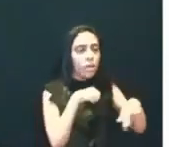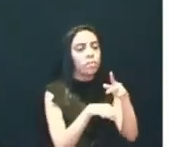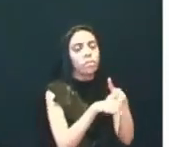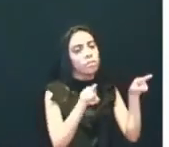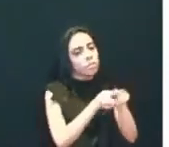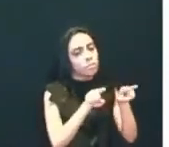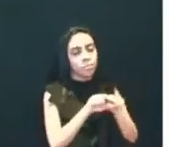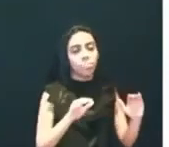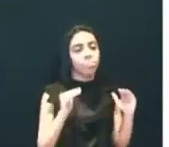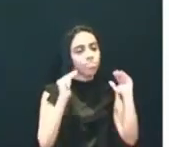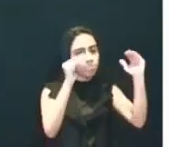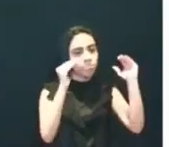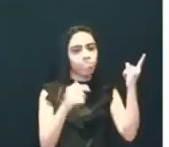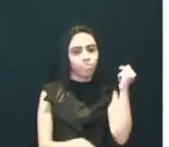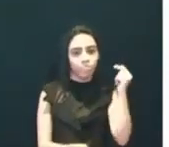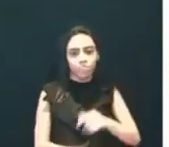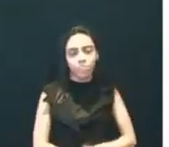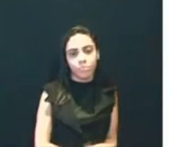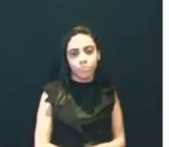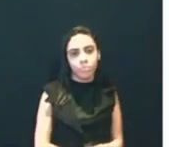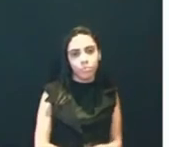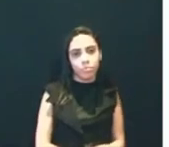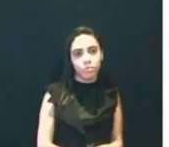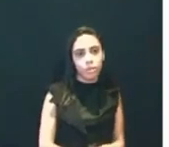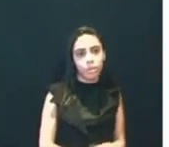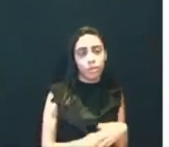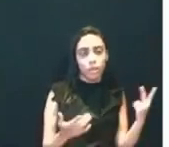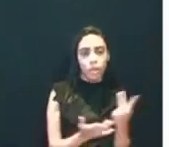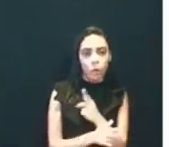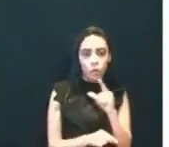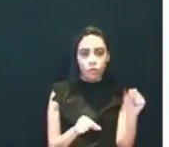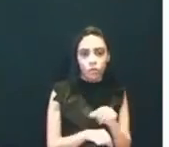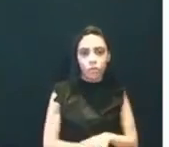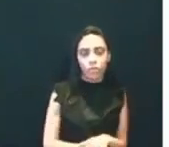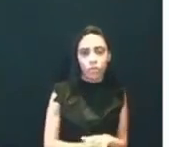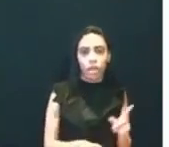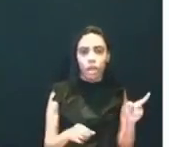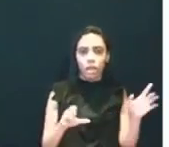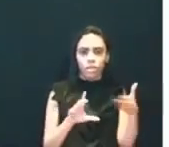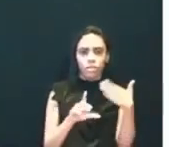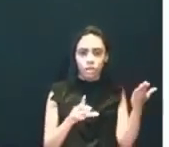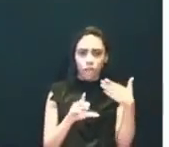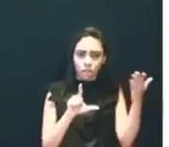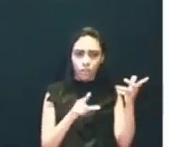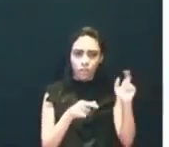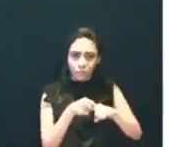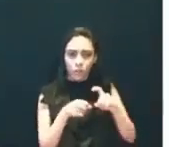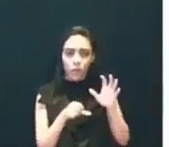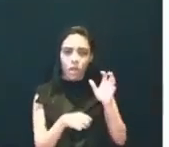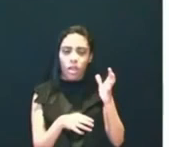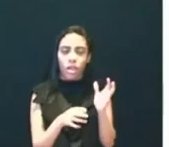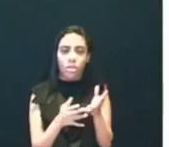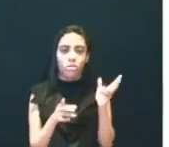bastante elevado. Bom, então, vamos voltar aqui para aquele slide do início, onde eu falei da questão da